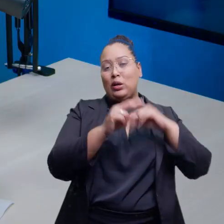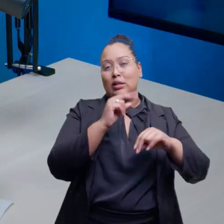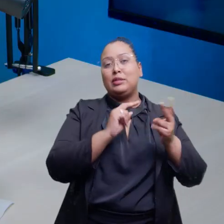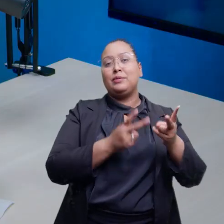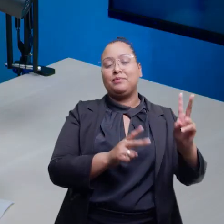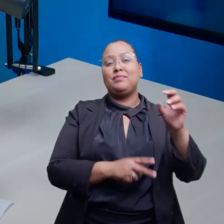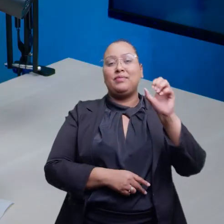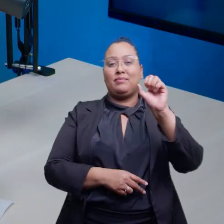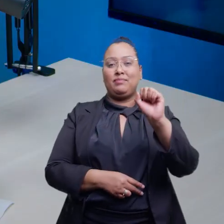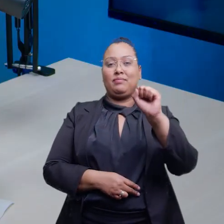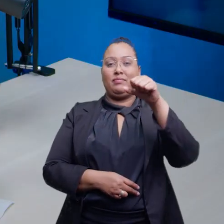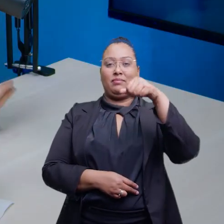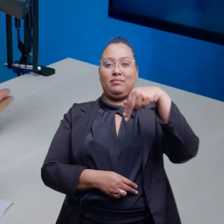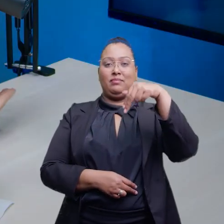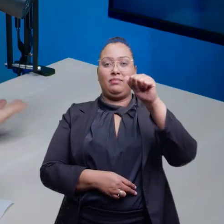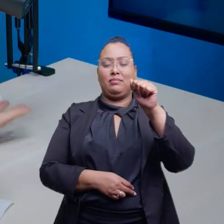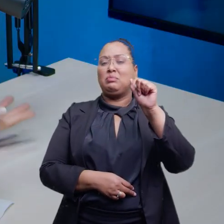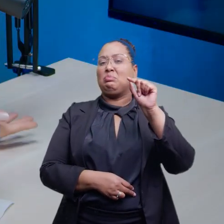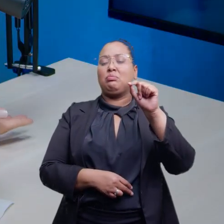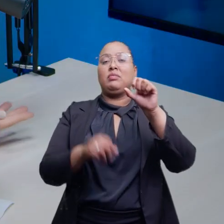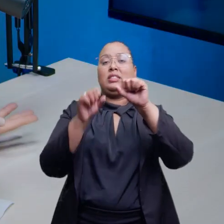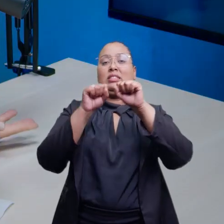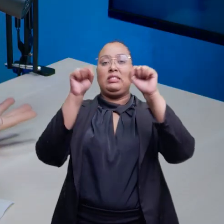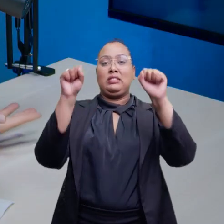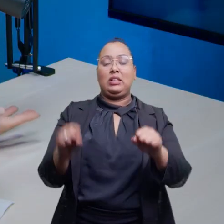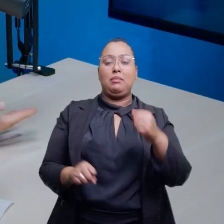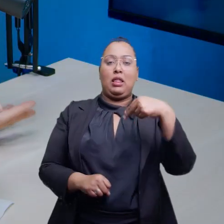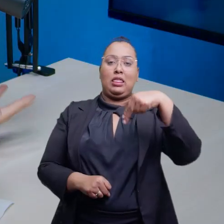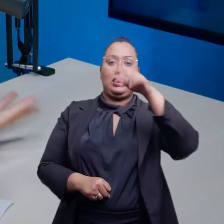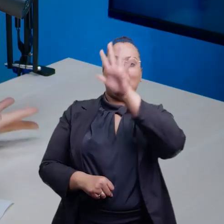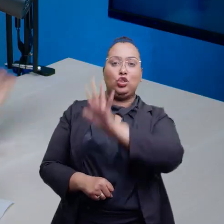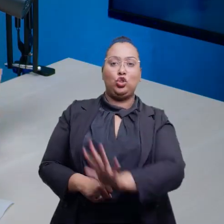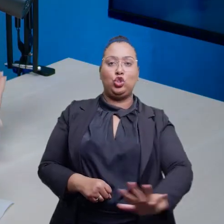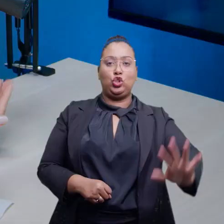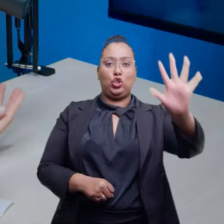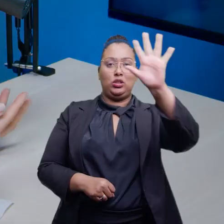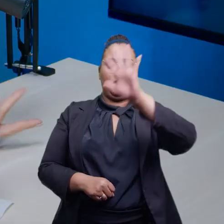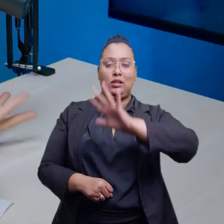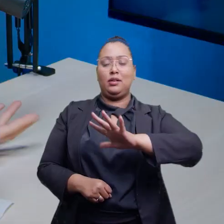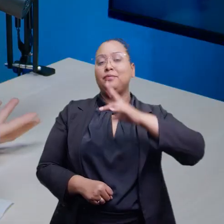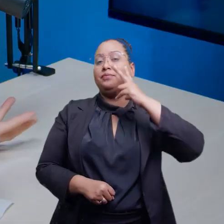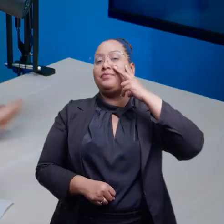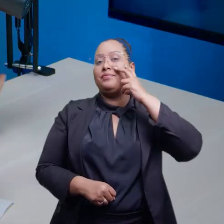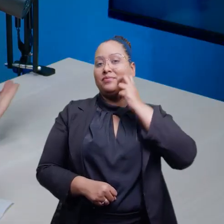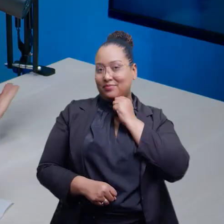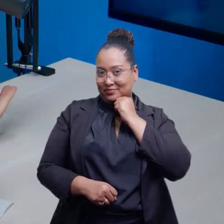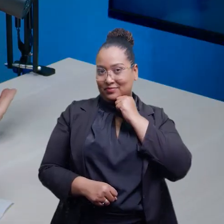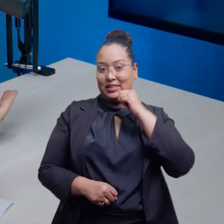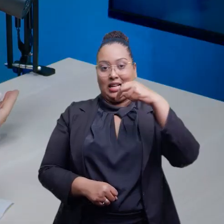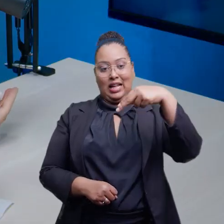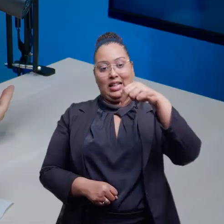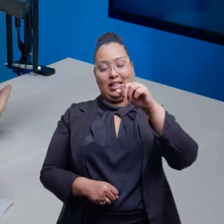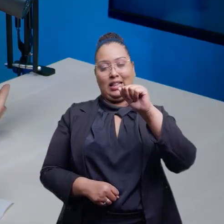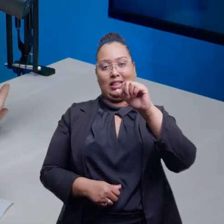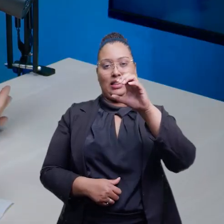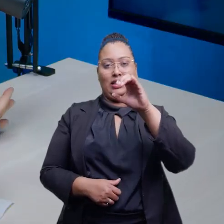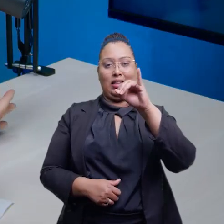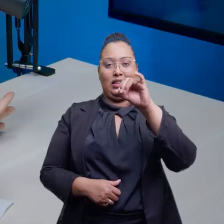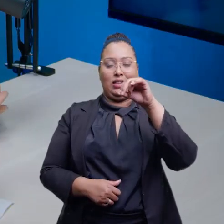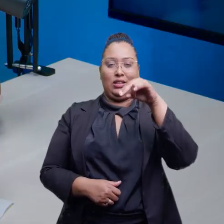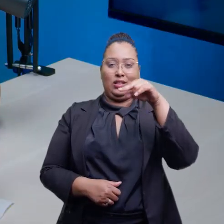que estão no SNA. O SNA é o Sistema Nacional de Adoção, que hoje é um sistema, pelo próprio nome, né, nacional. Então, a